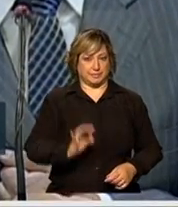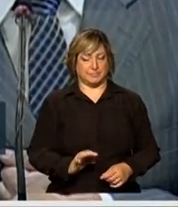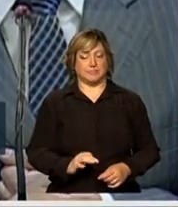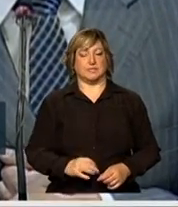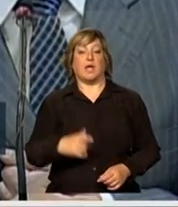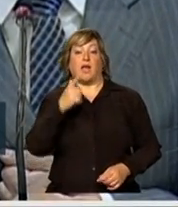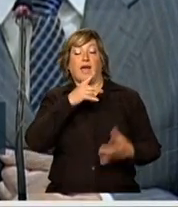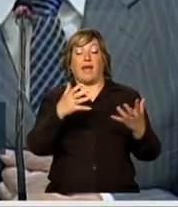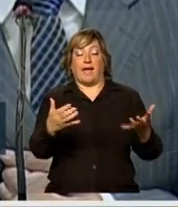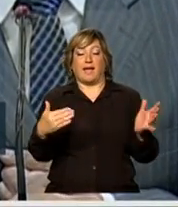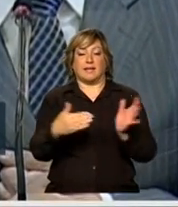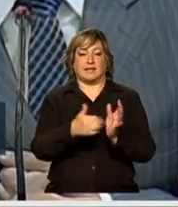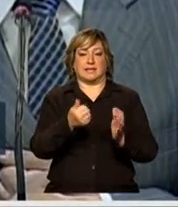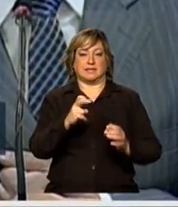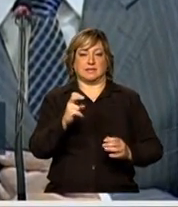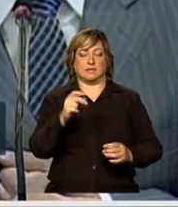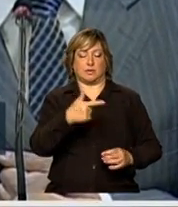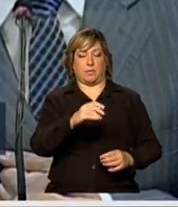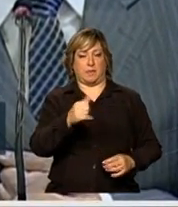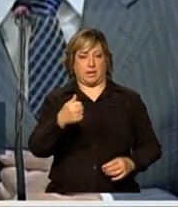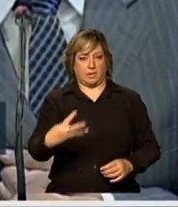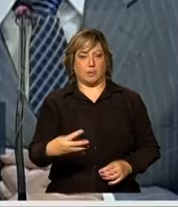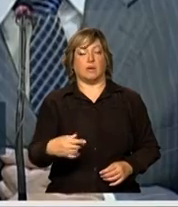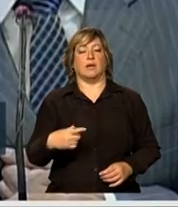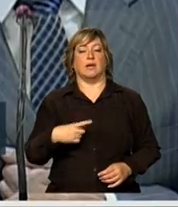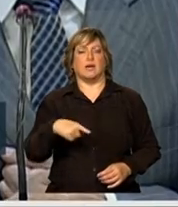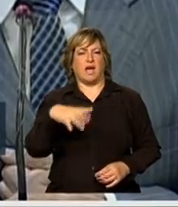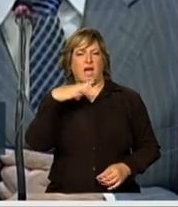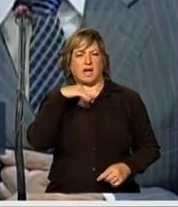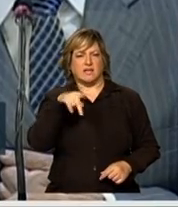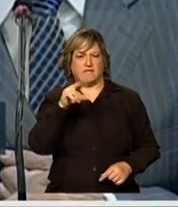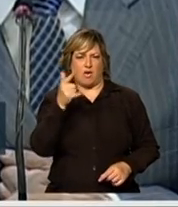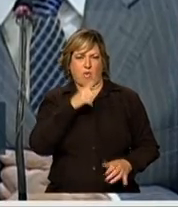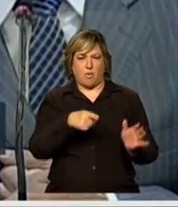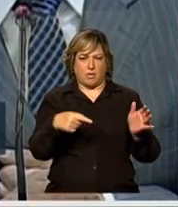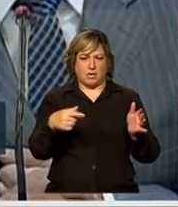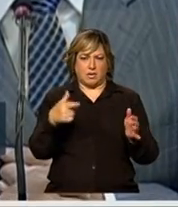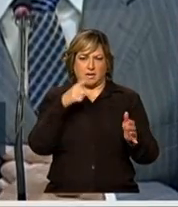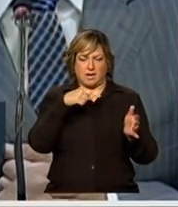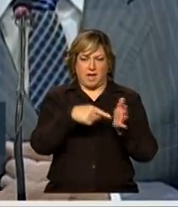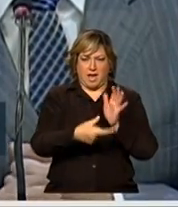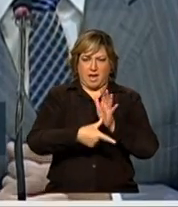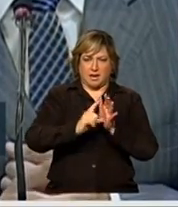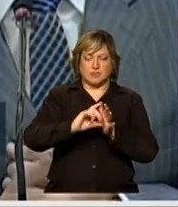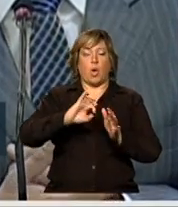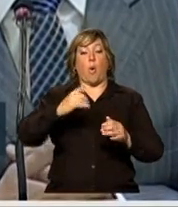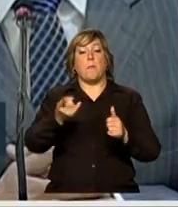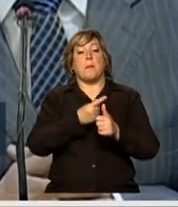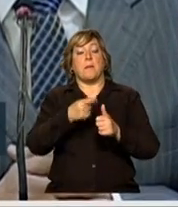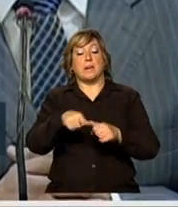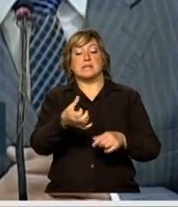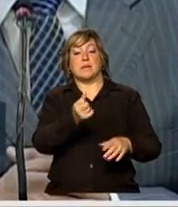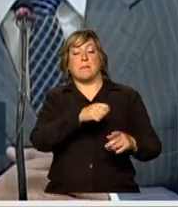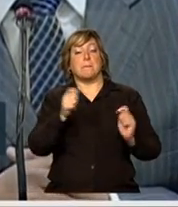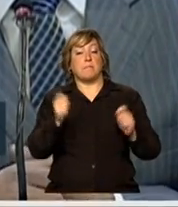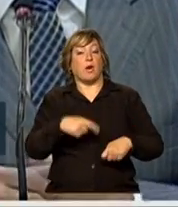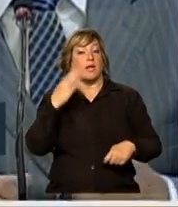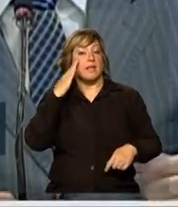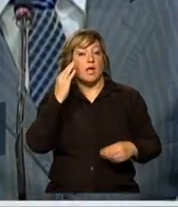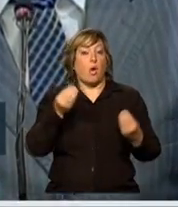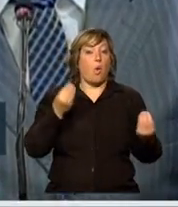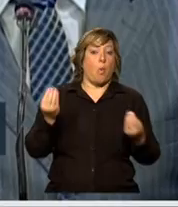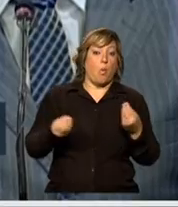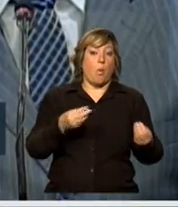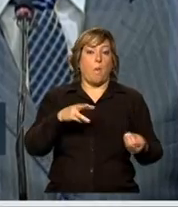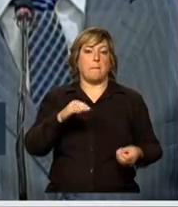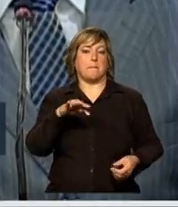em 2014. O senhor falou que acha que a meta vai ser atingida antes. Eu queria saber se no primeiro semestre a gente pode ter uma ideia de qual